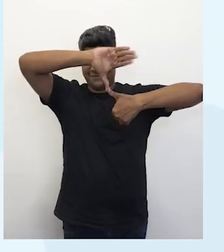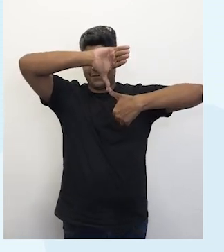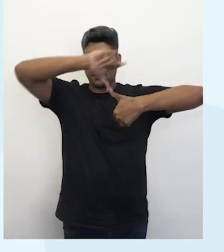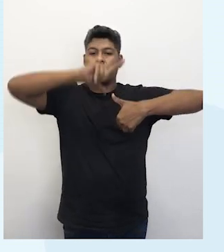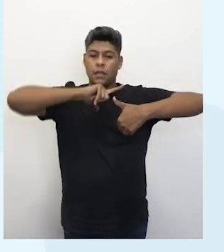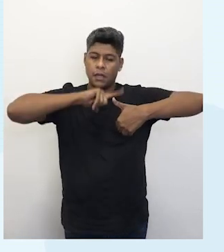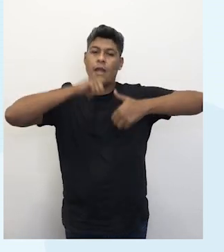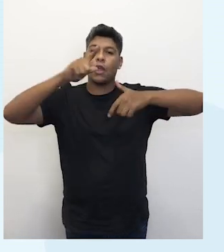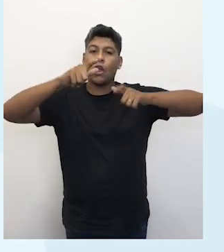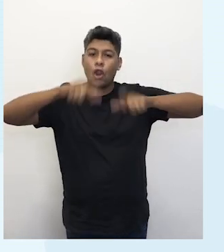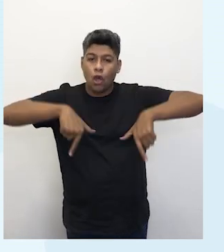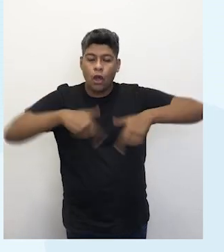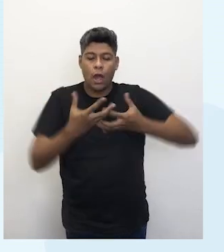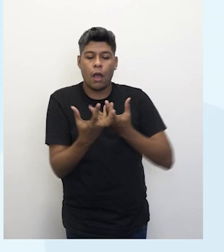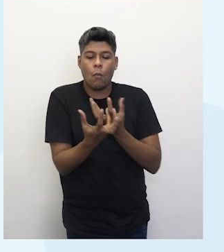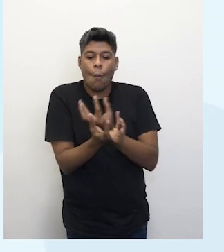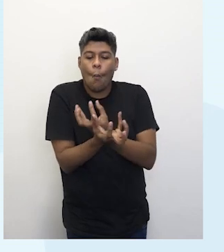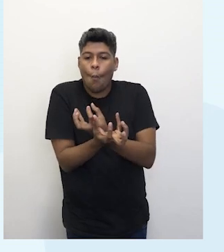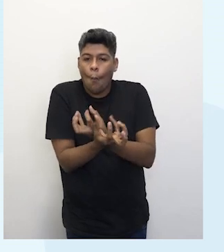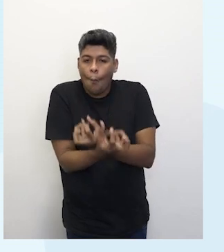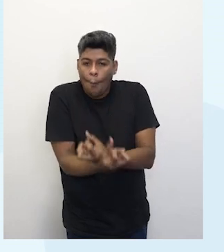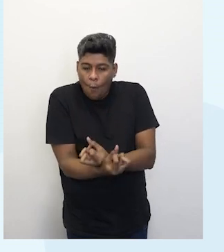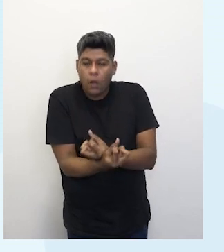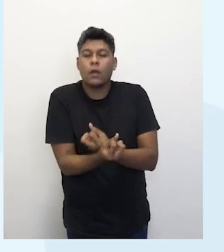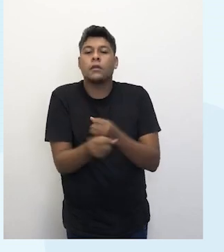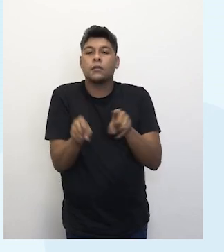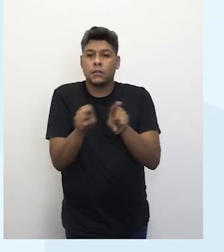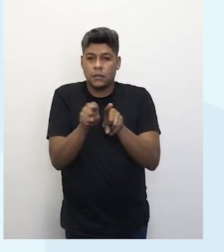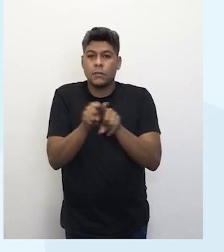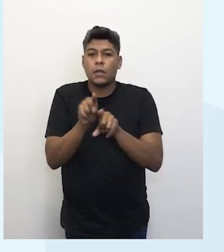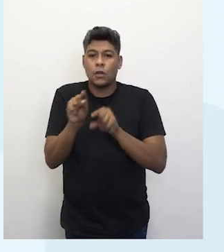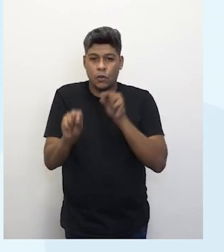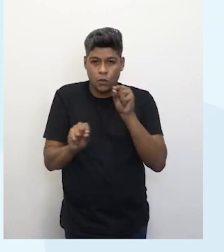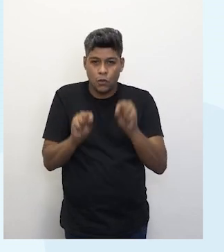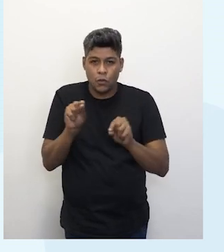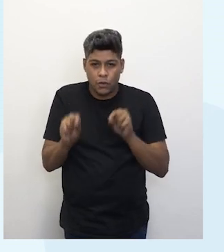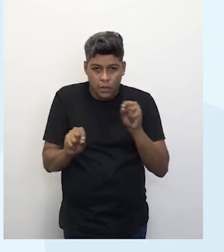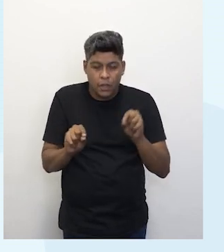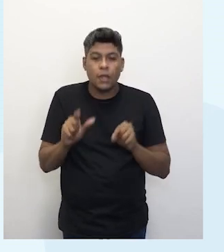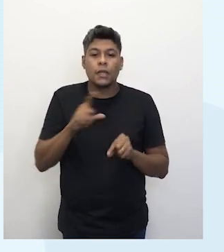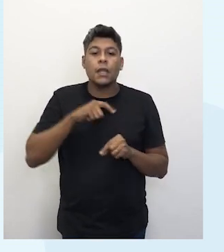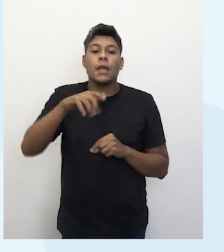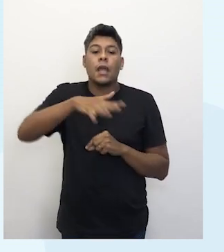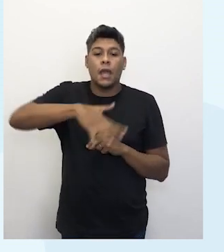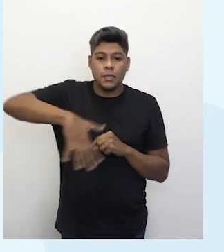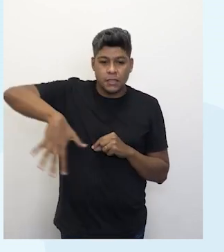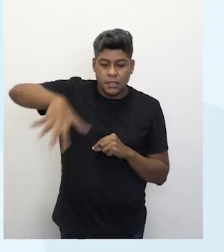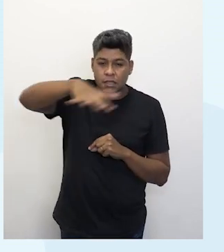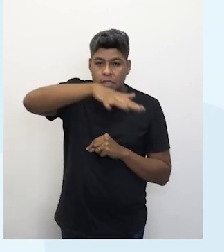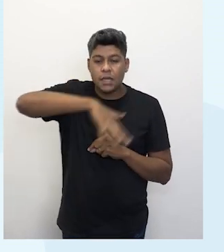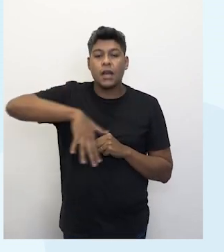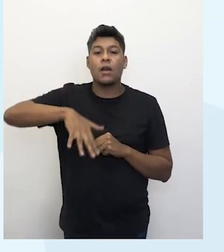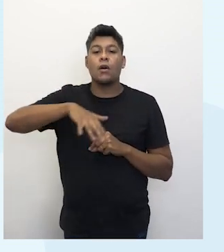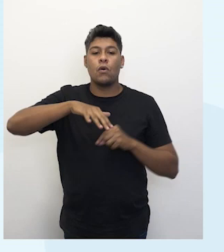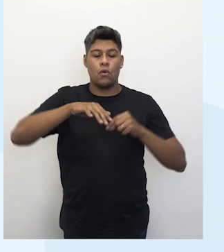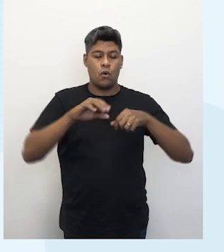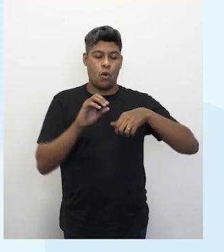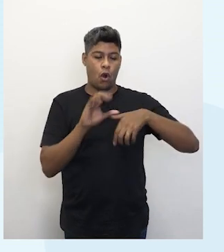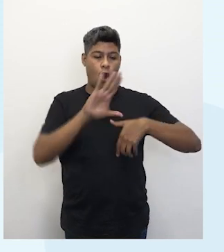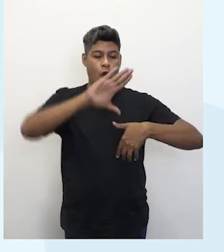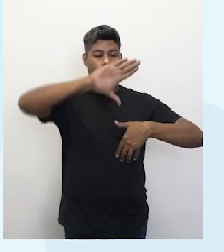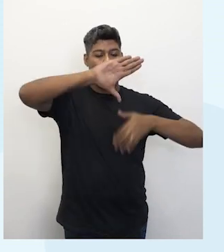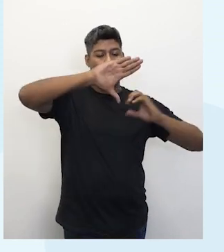vamos ter desertos a Então temos aí os desertos que também né mais Rio essas regiões a região oeste